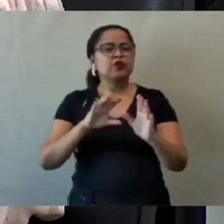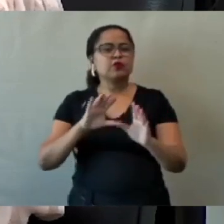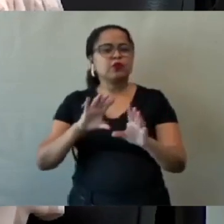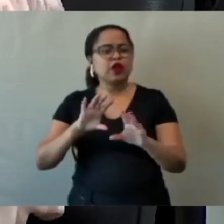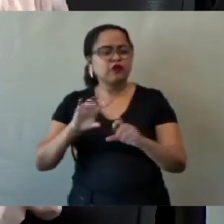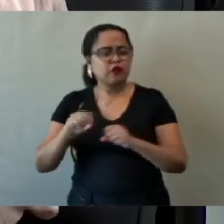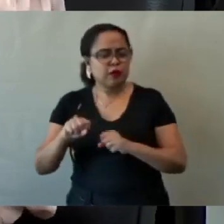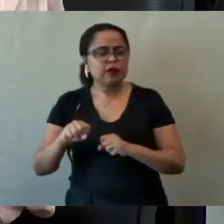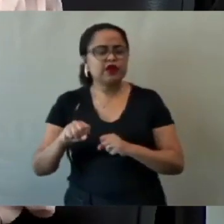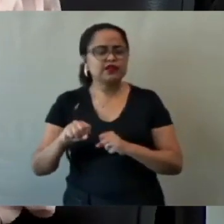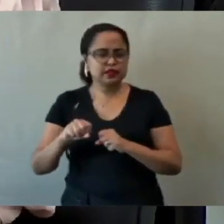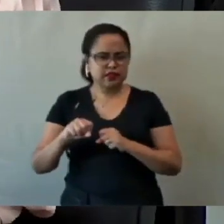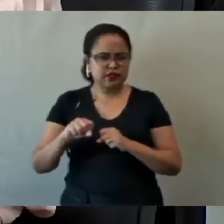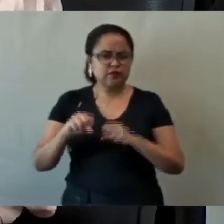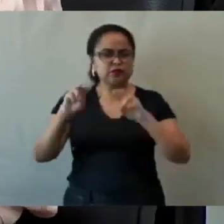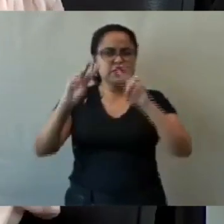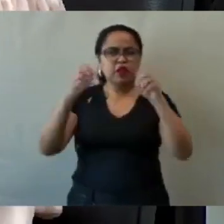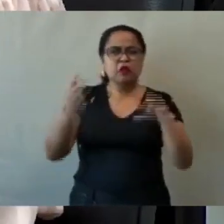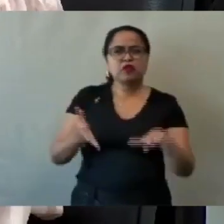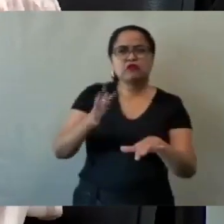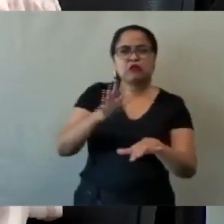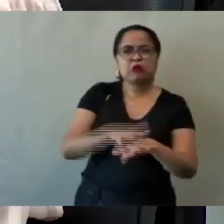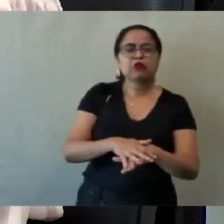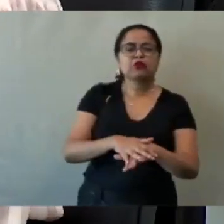tema... da inclusão,